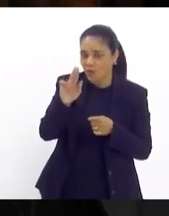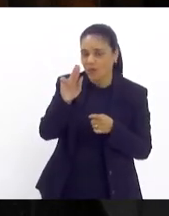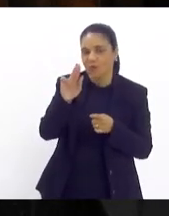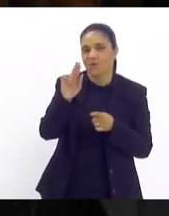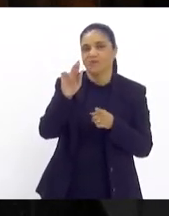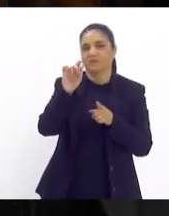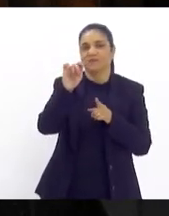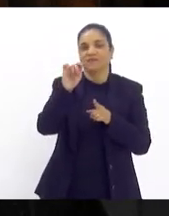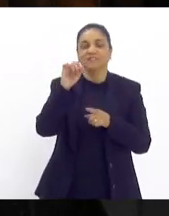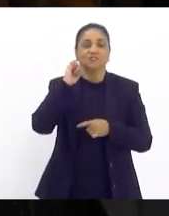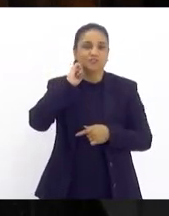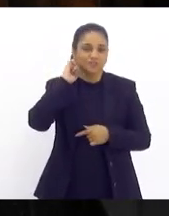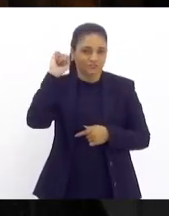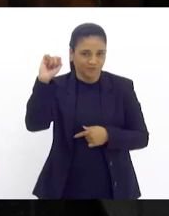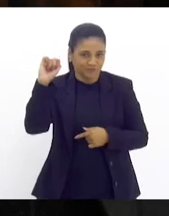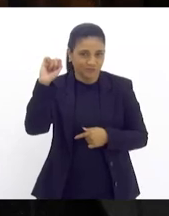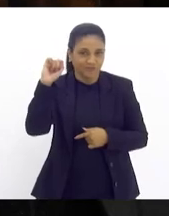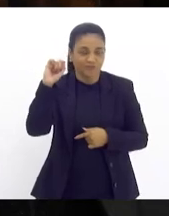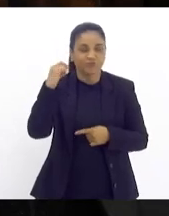porque